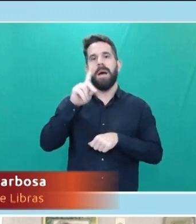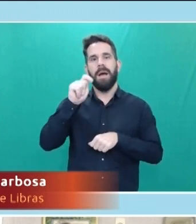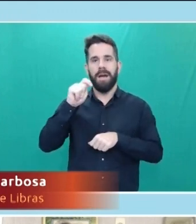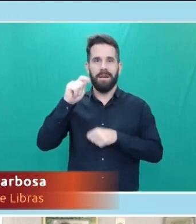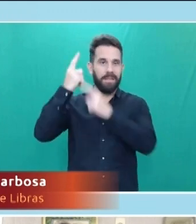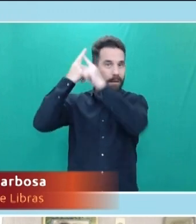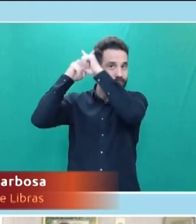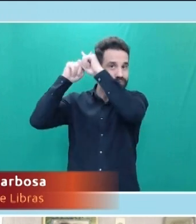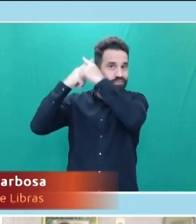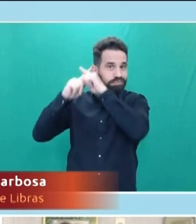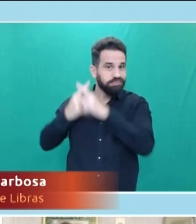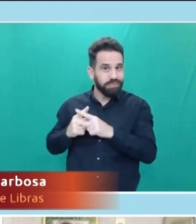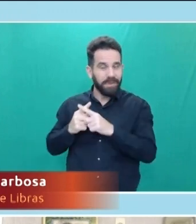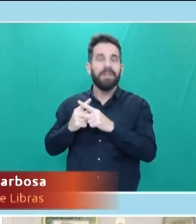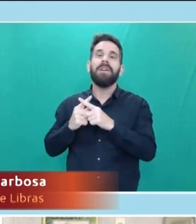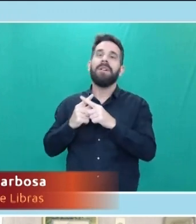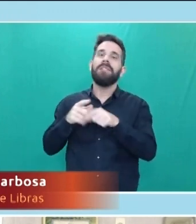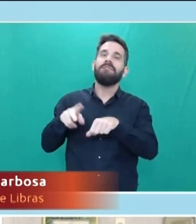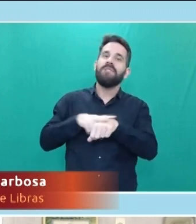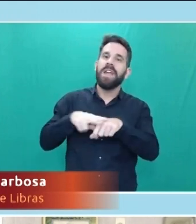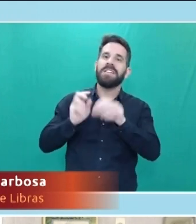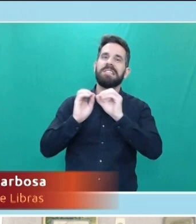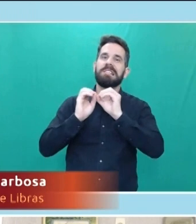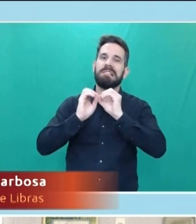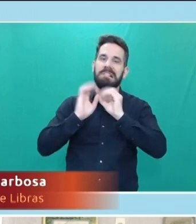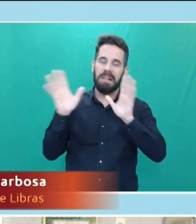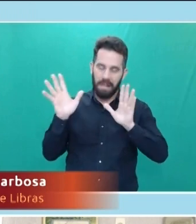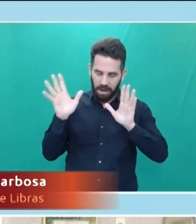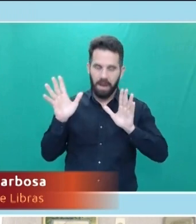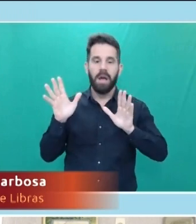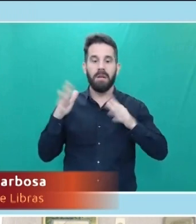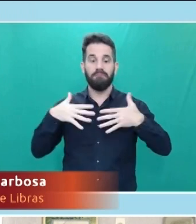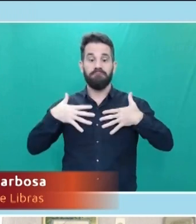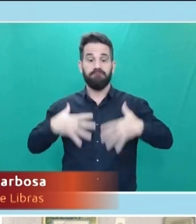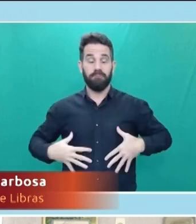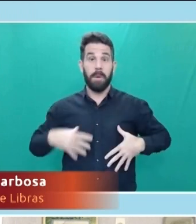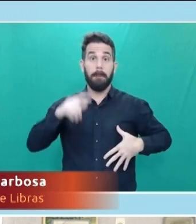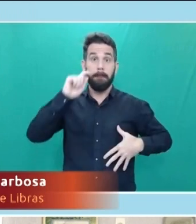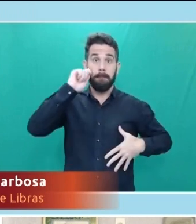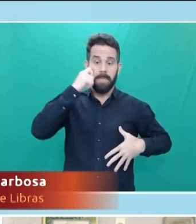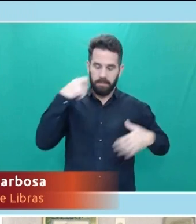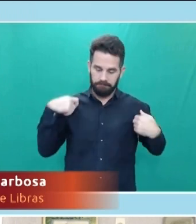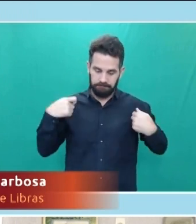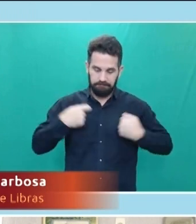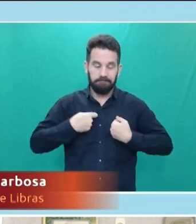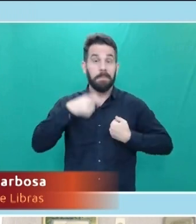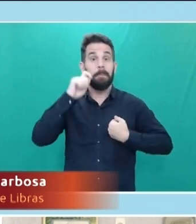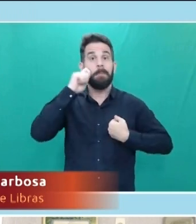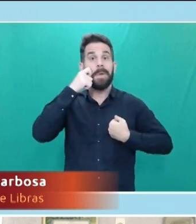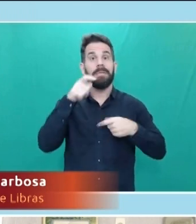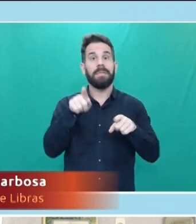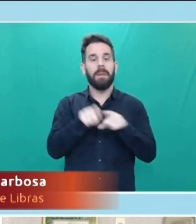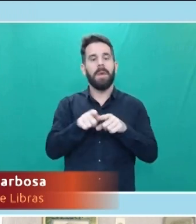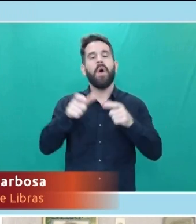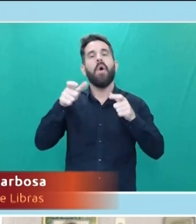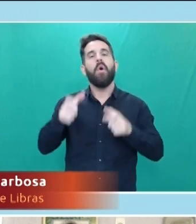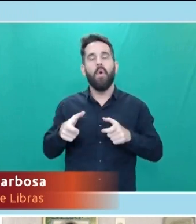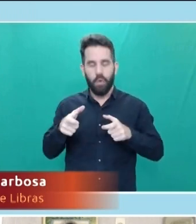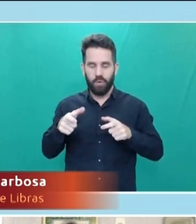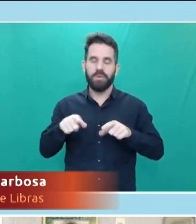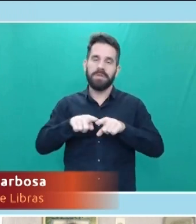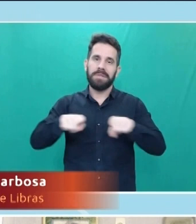bem diferentes. Estou aqui vestido com a camiseta preta e um blazer preto, na sala da minha casa